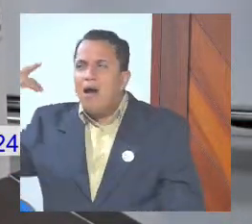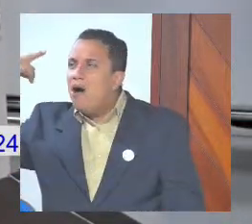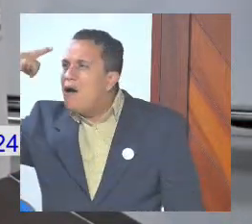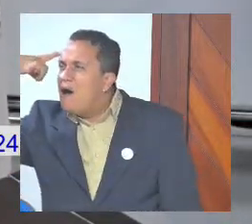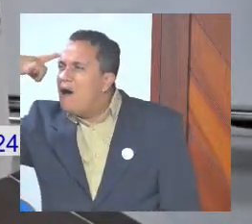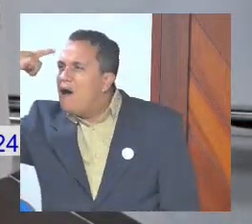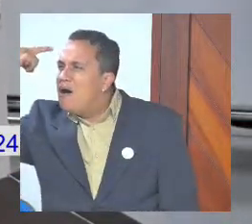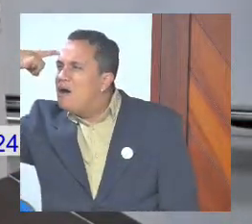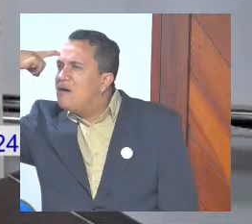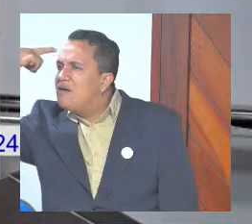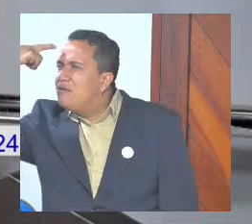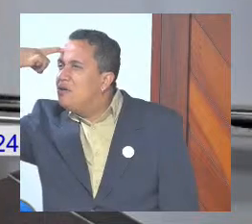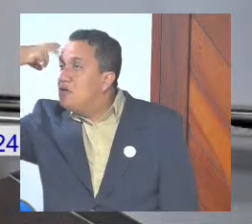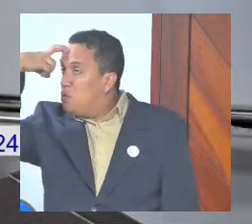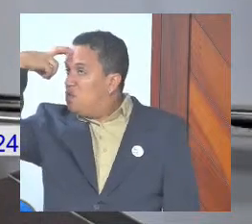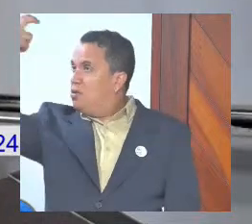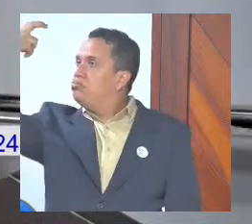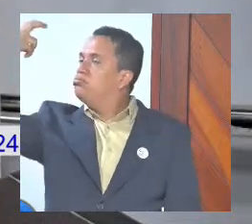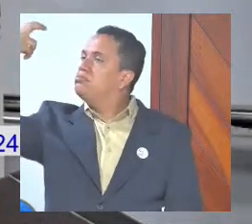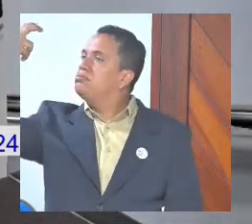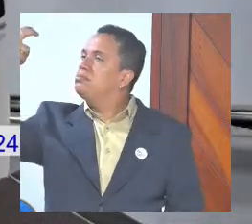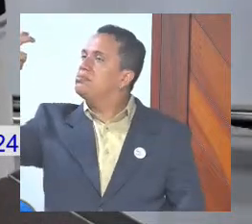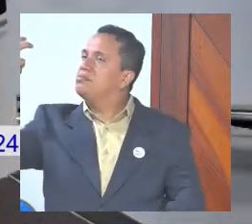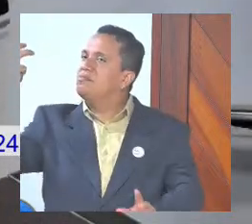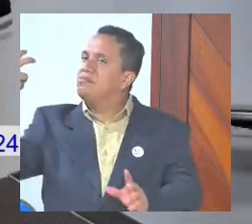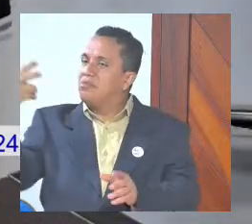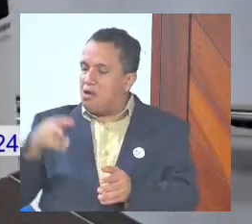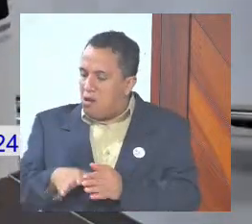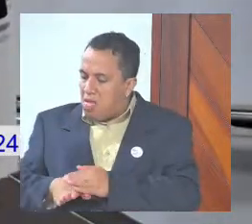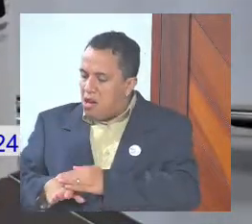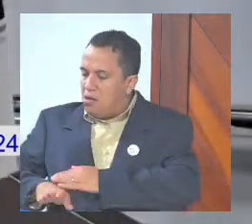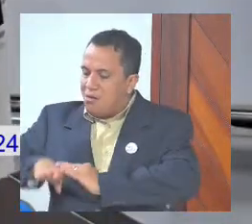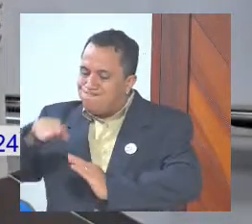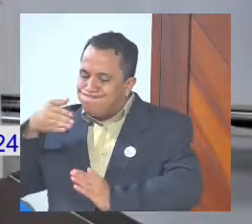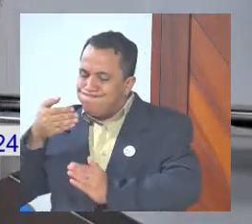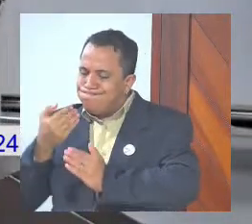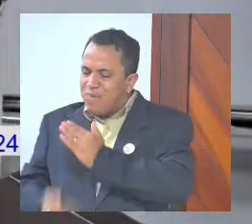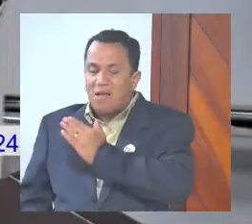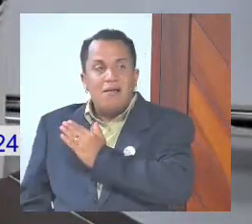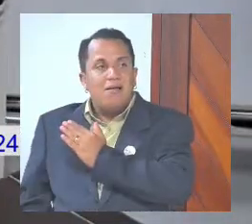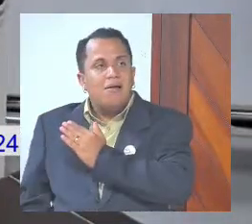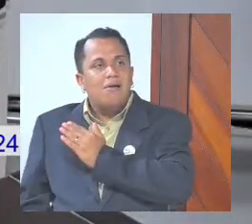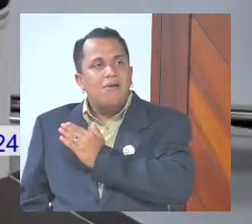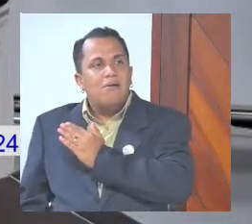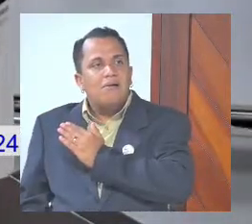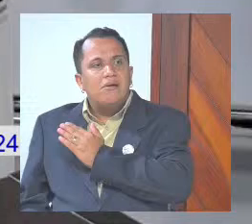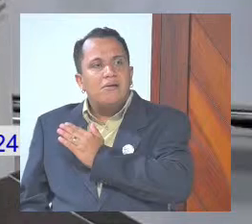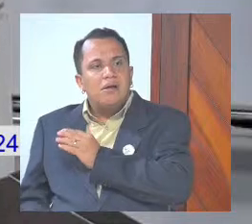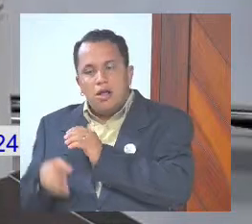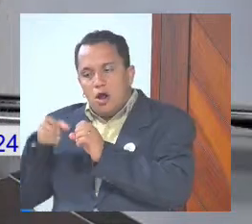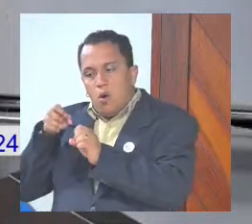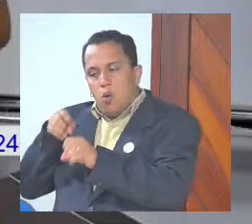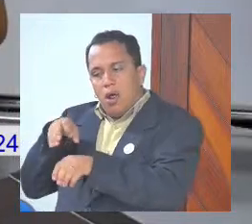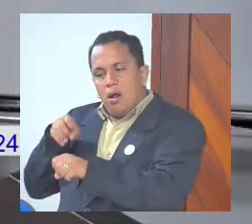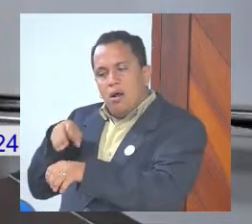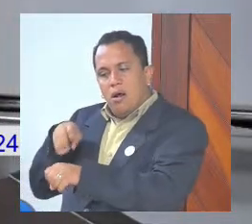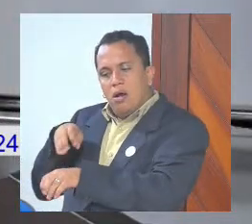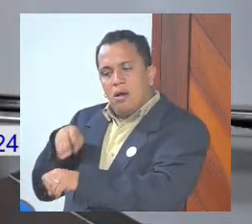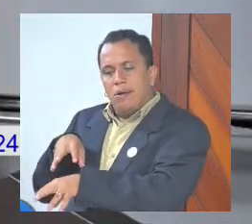consciência intelectual, que as crianças percam o